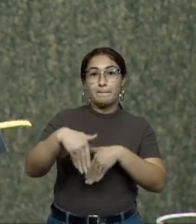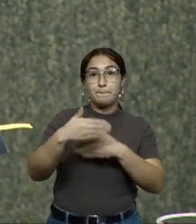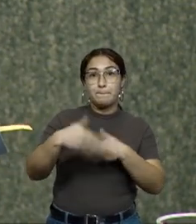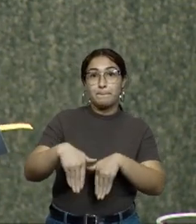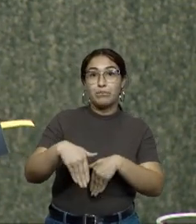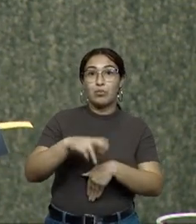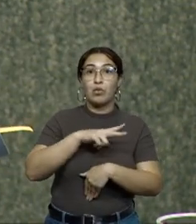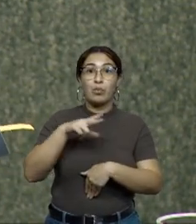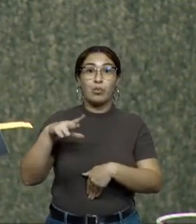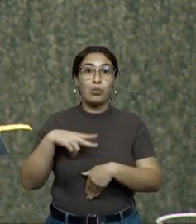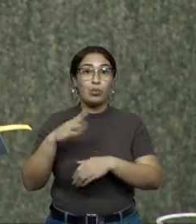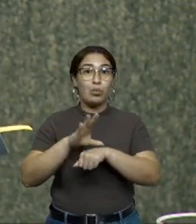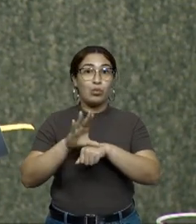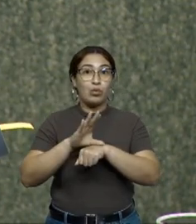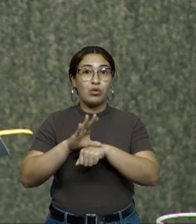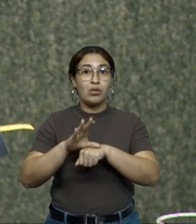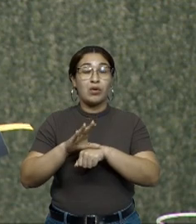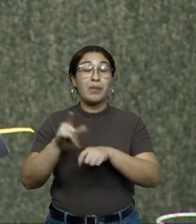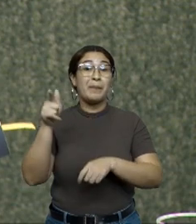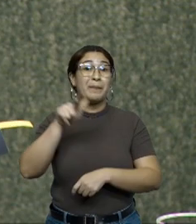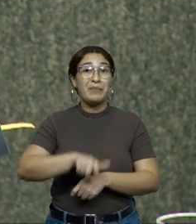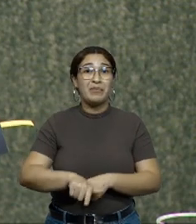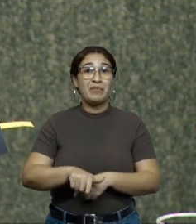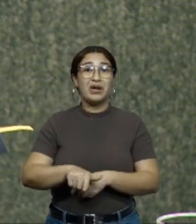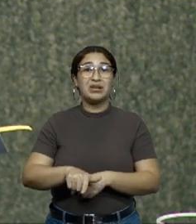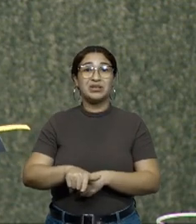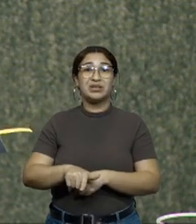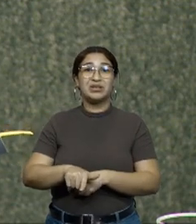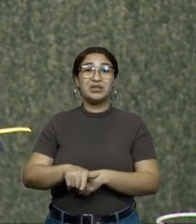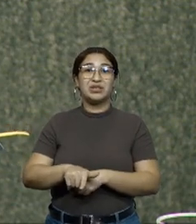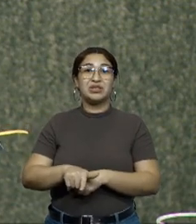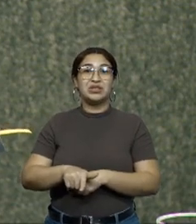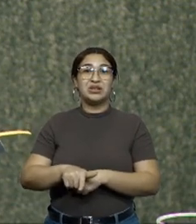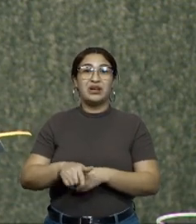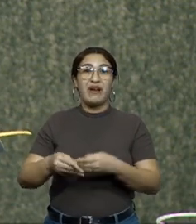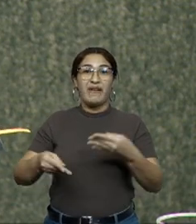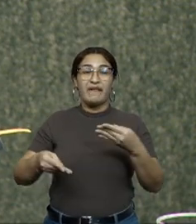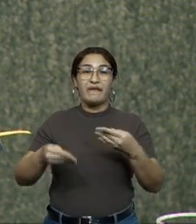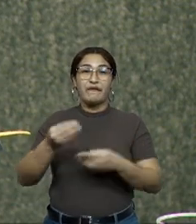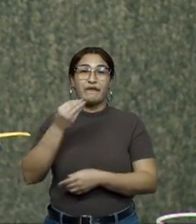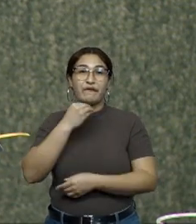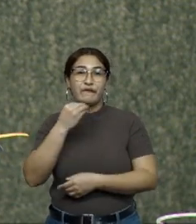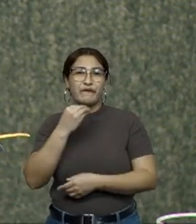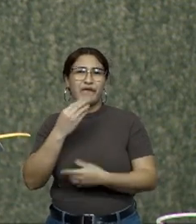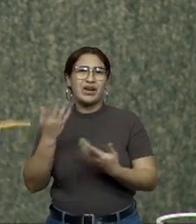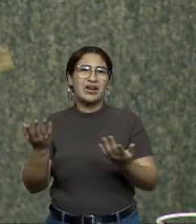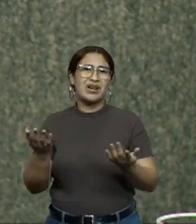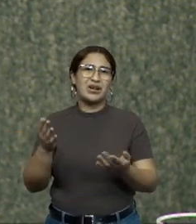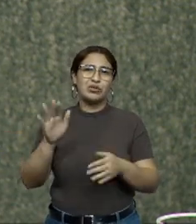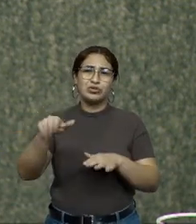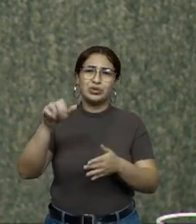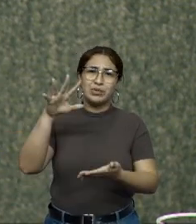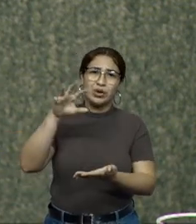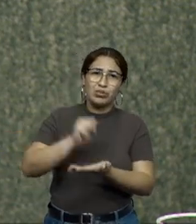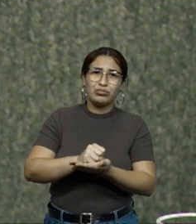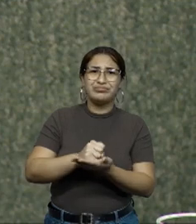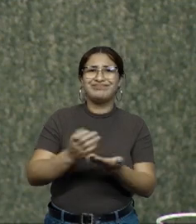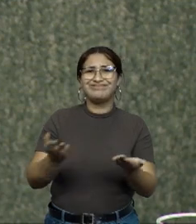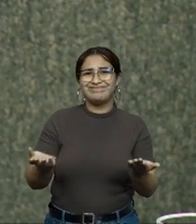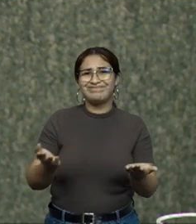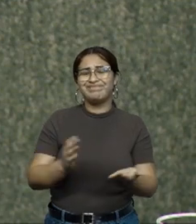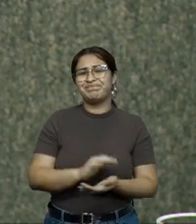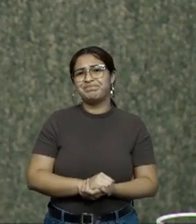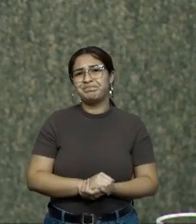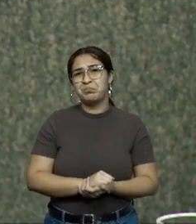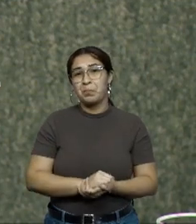regra a gente fragilizar e pauperizar a relação de contratação então primeiro parto do